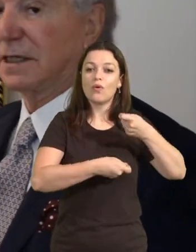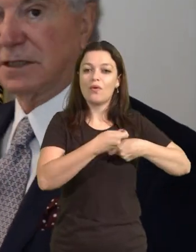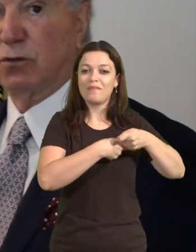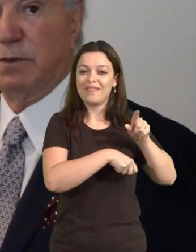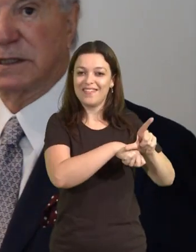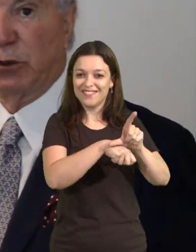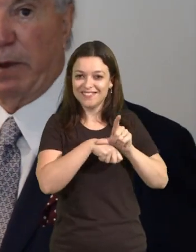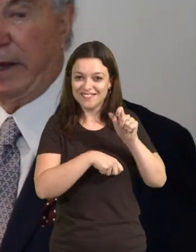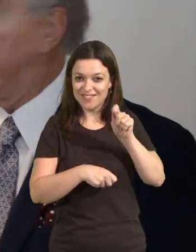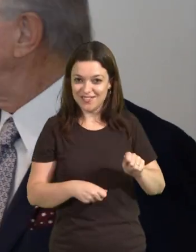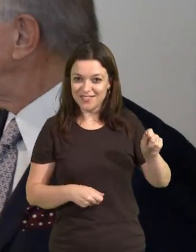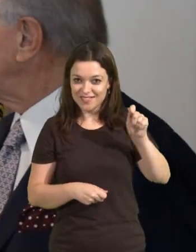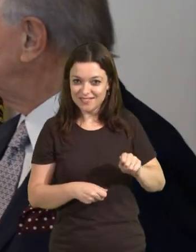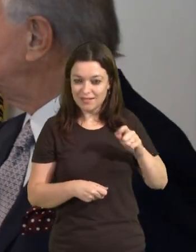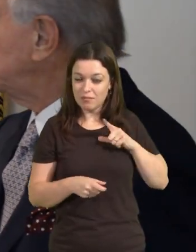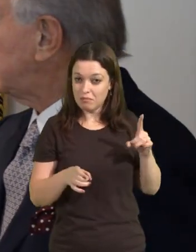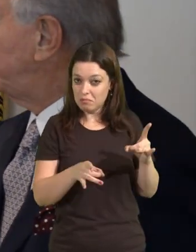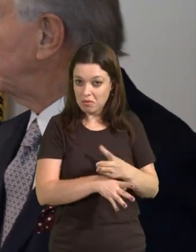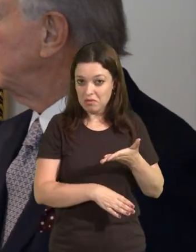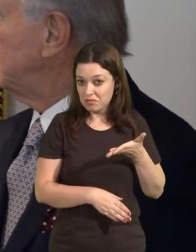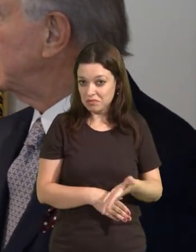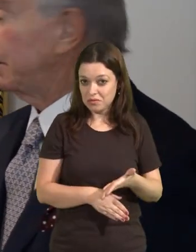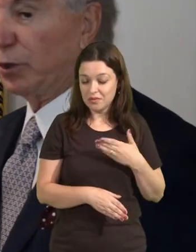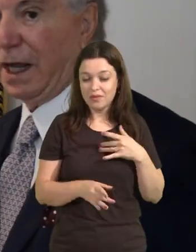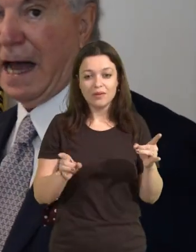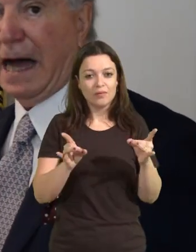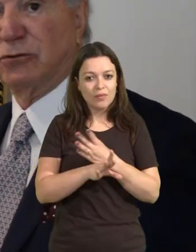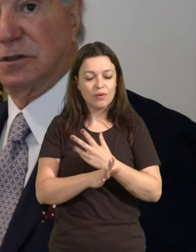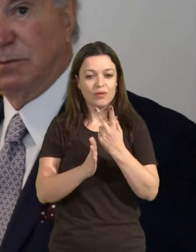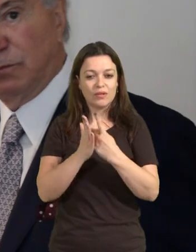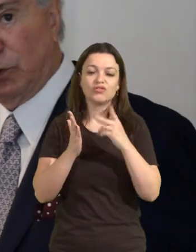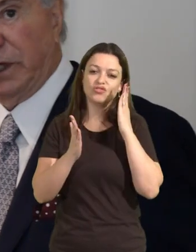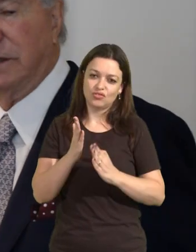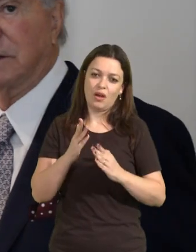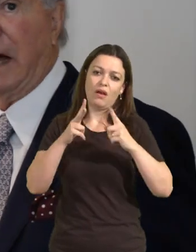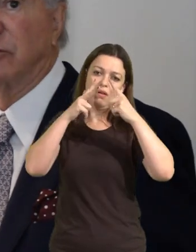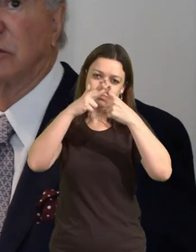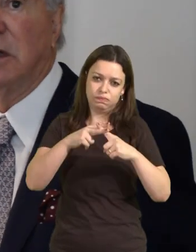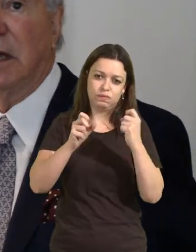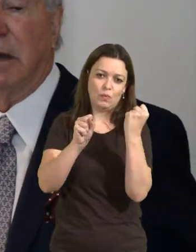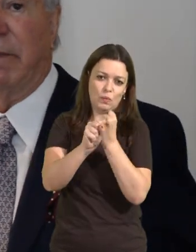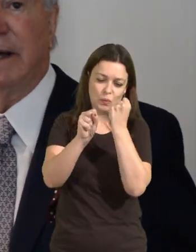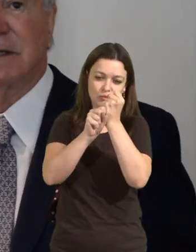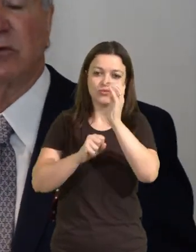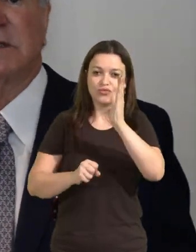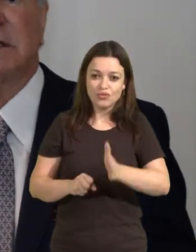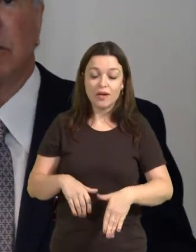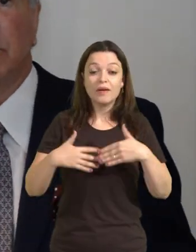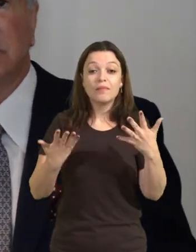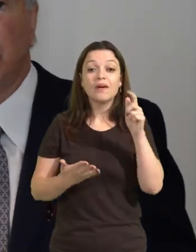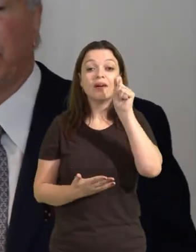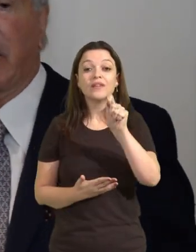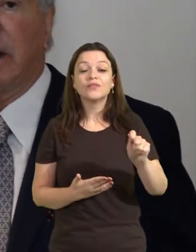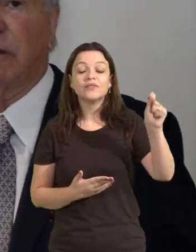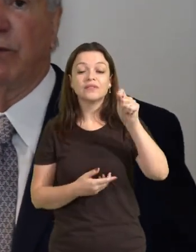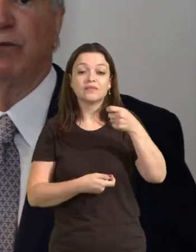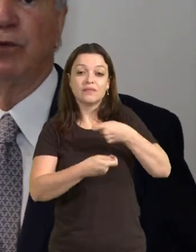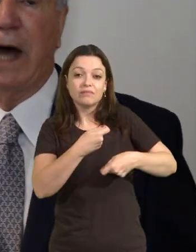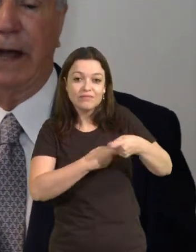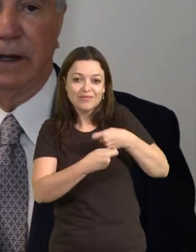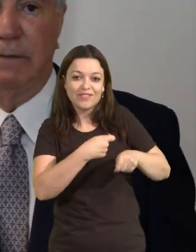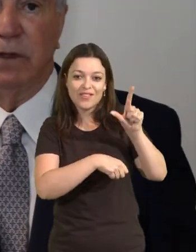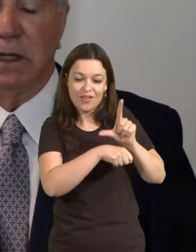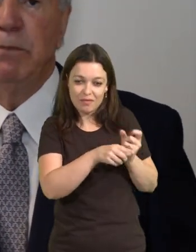da Associação Comercial do Paraná. Ambos já foram remodelados e modernizados, mas a Associação Comercial do Paraná, que